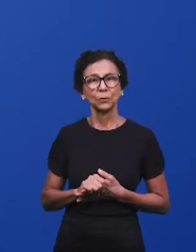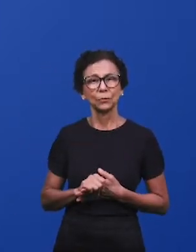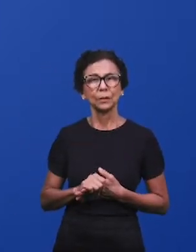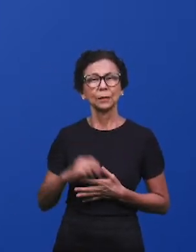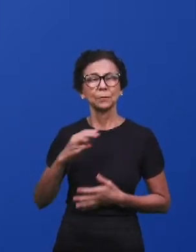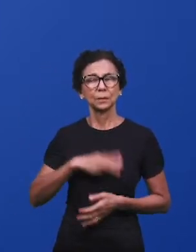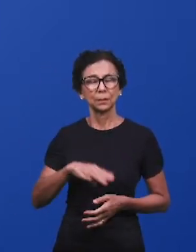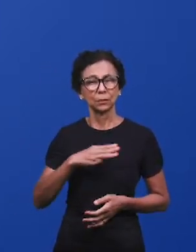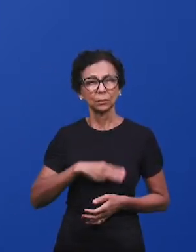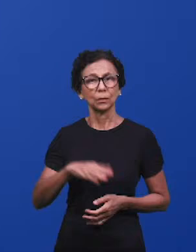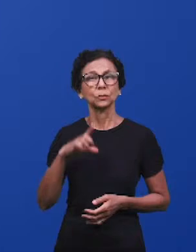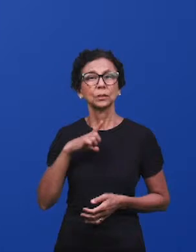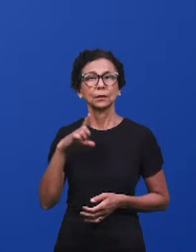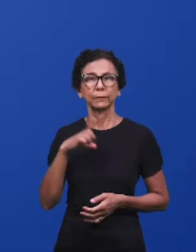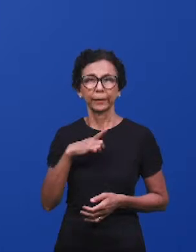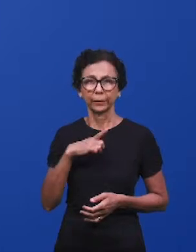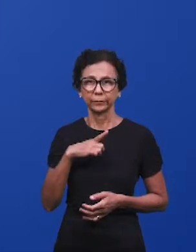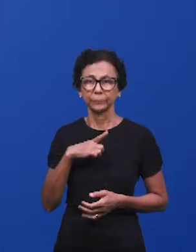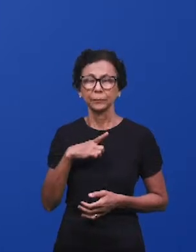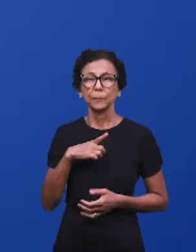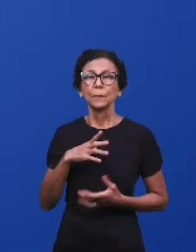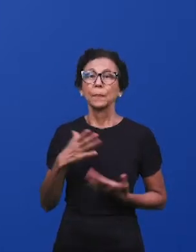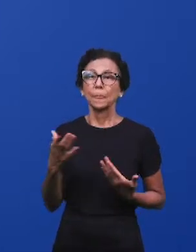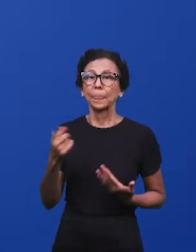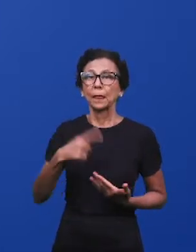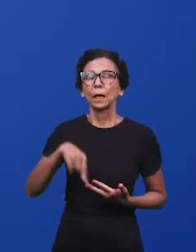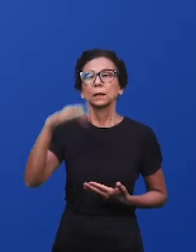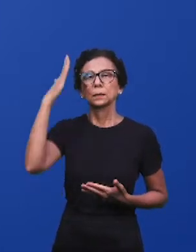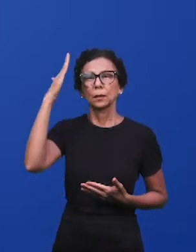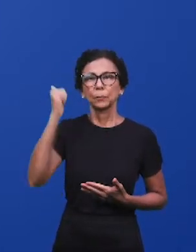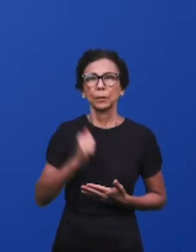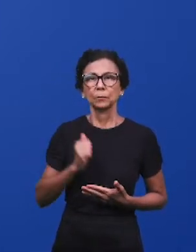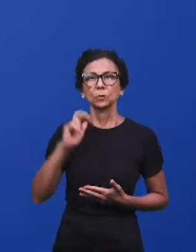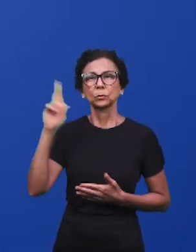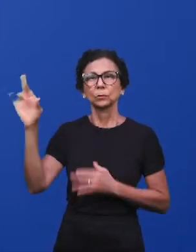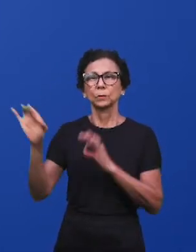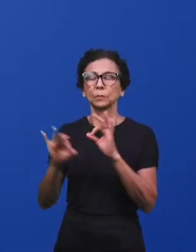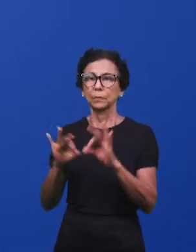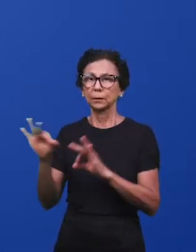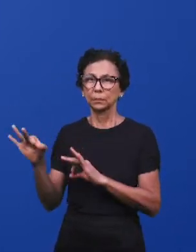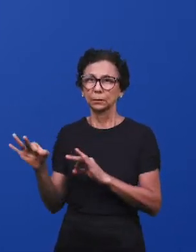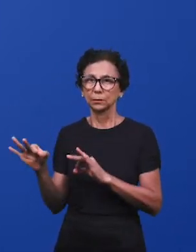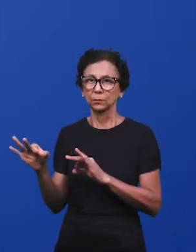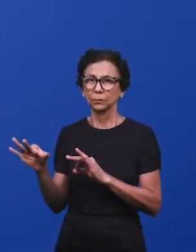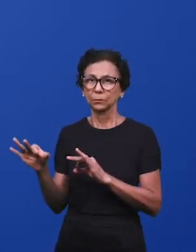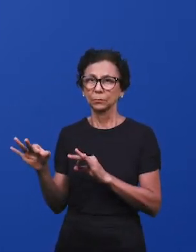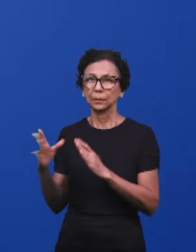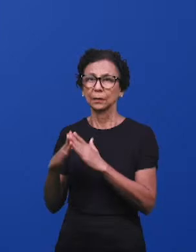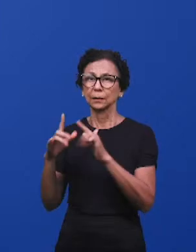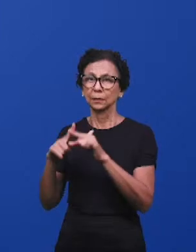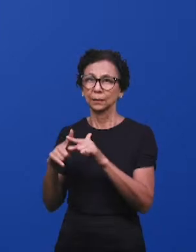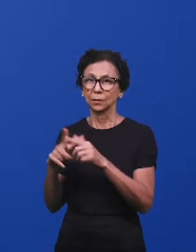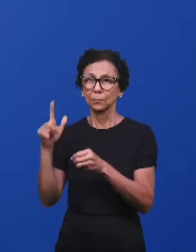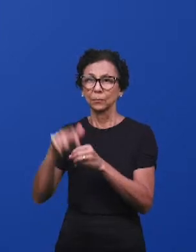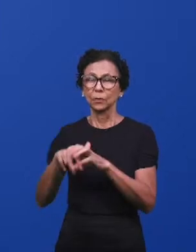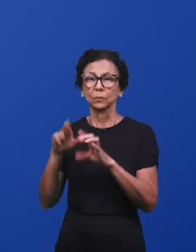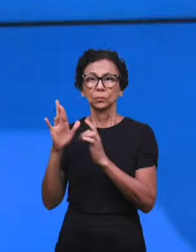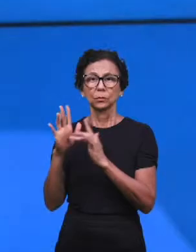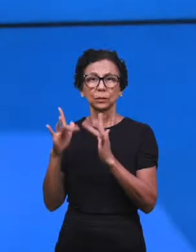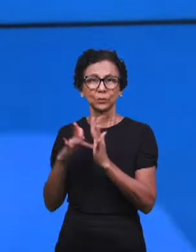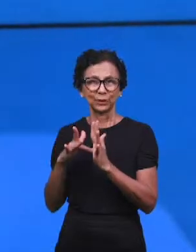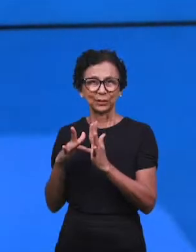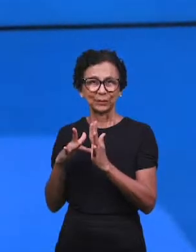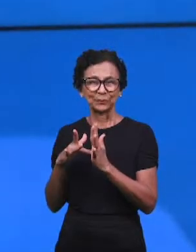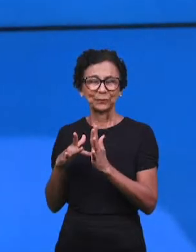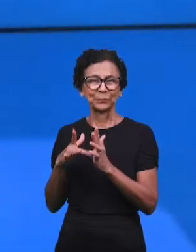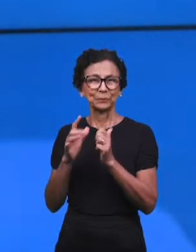está nos preparando para aquele grande dia que é a volta do Senhor Jesus. A todos a paz do Senhor Jesus.